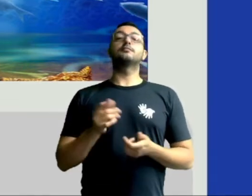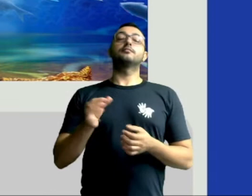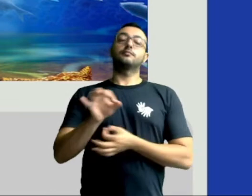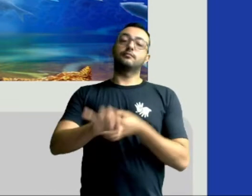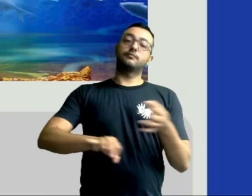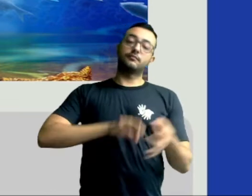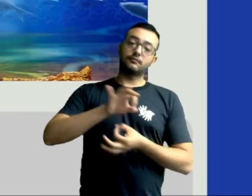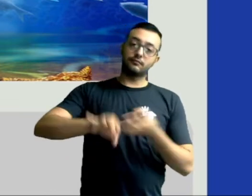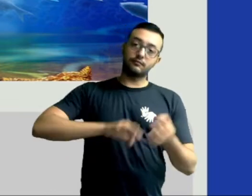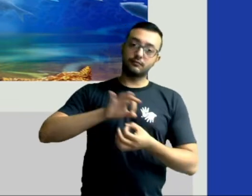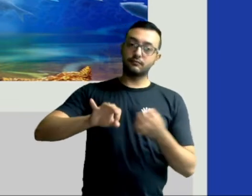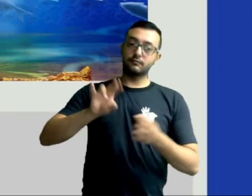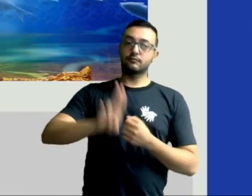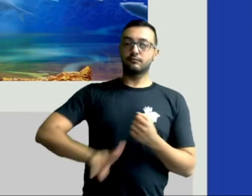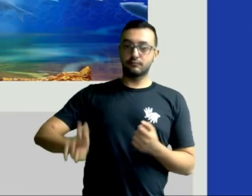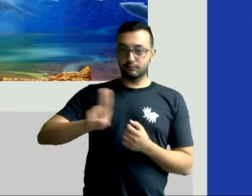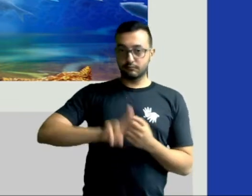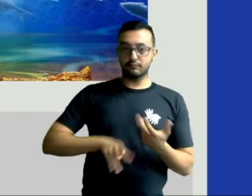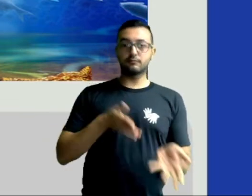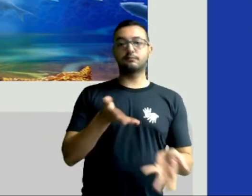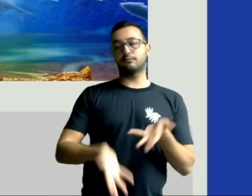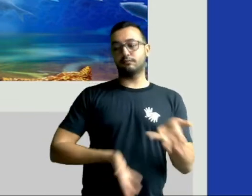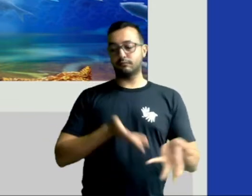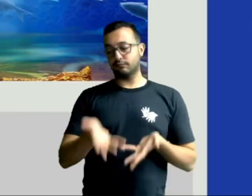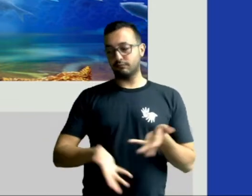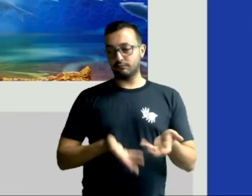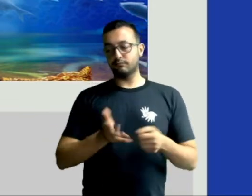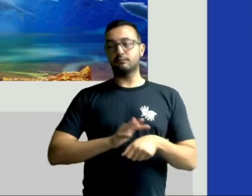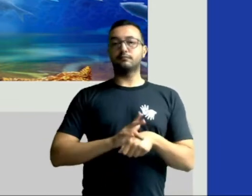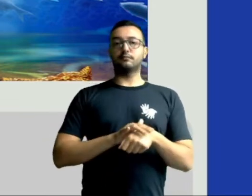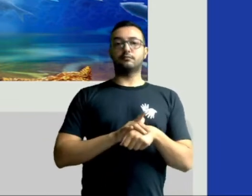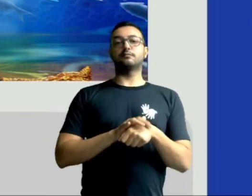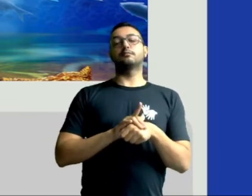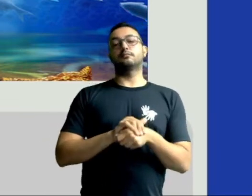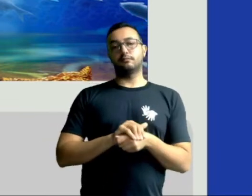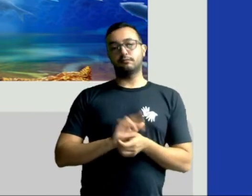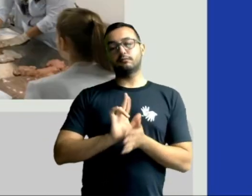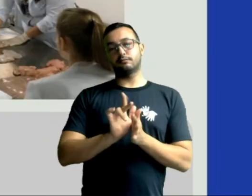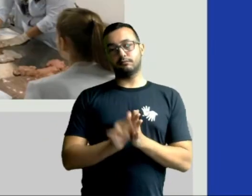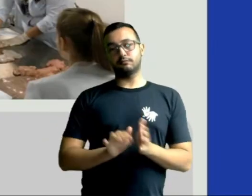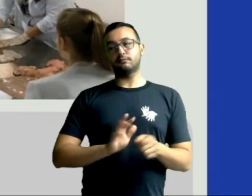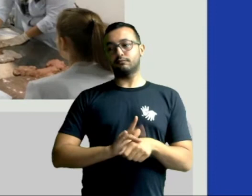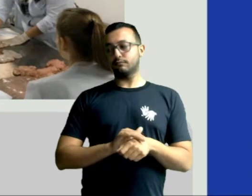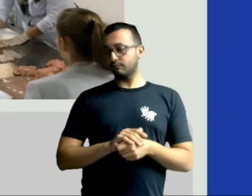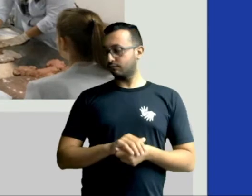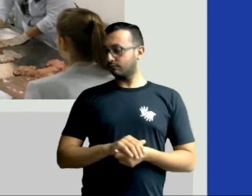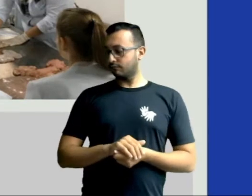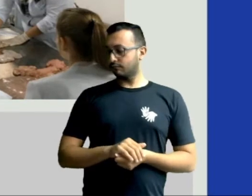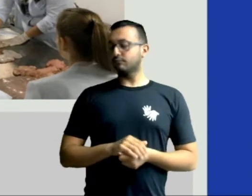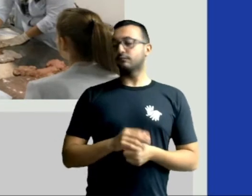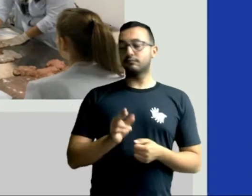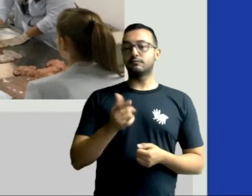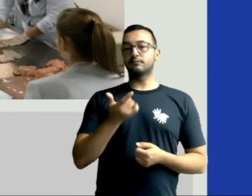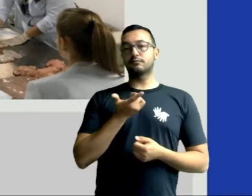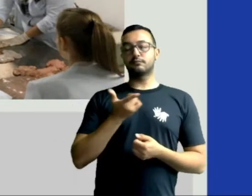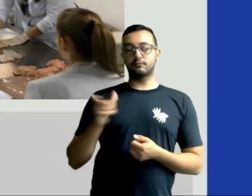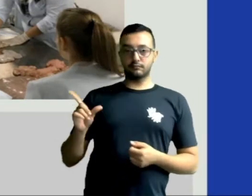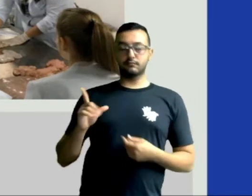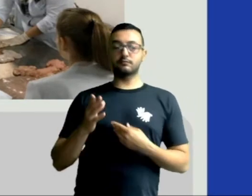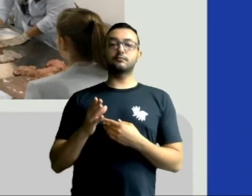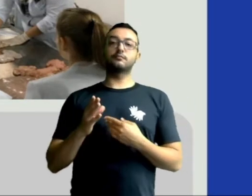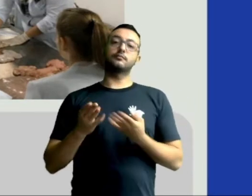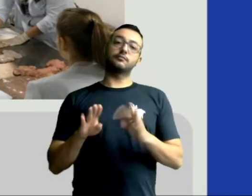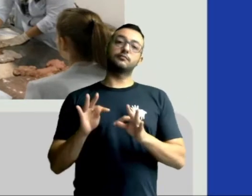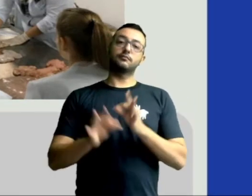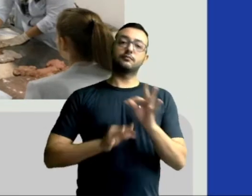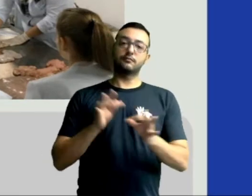moléculas são utilizadas no tratamento de doenças, de várias e inúmeras doenças. Um outro tipo de biotecnologia